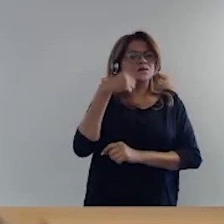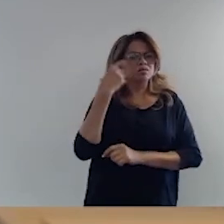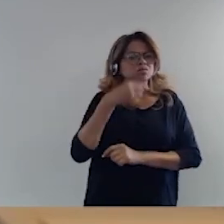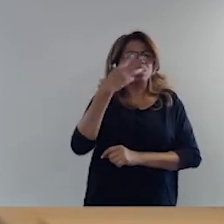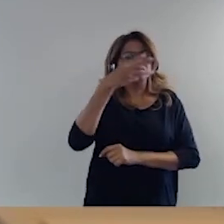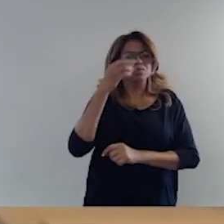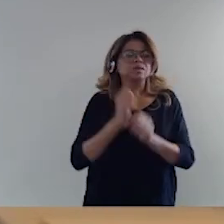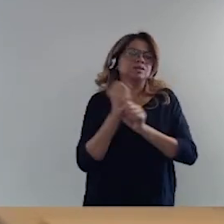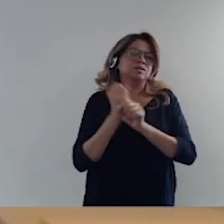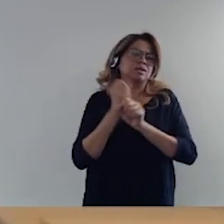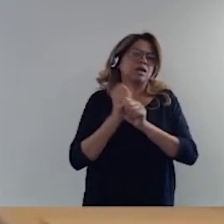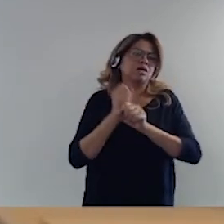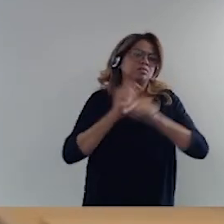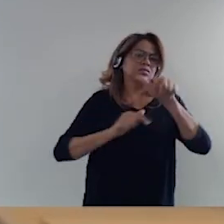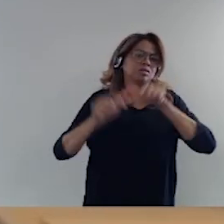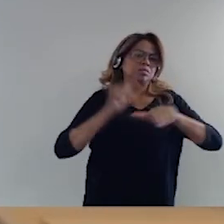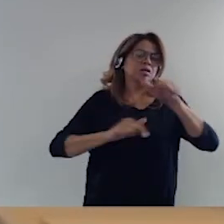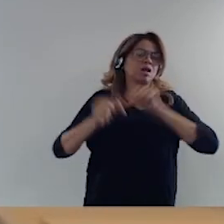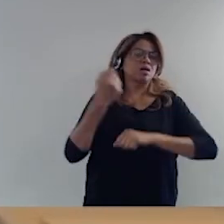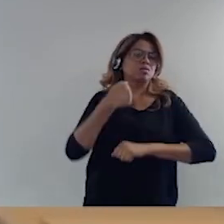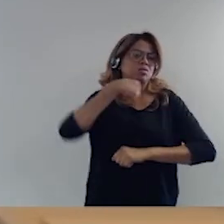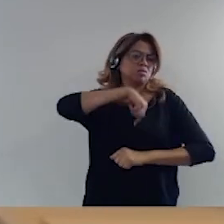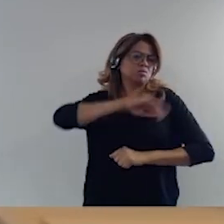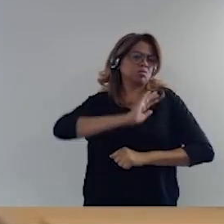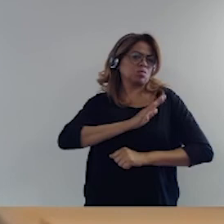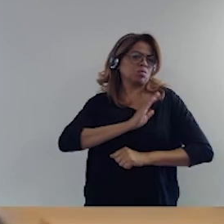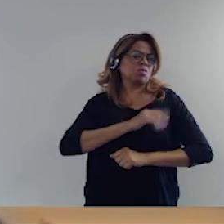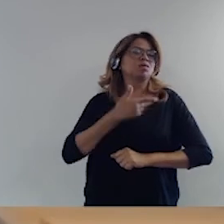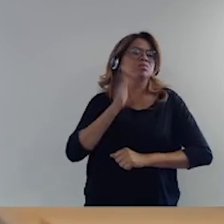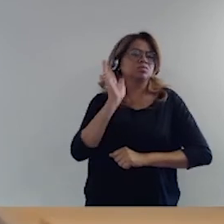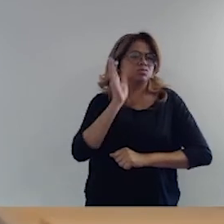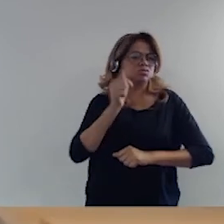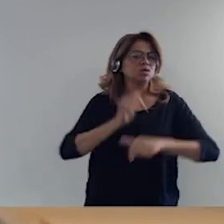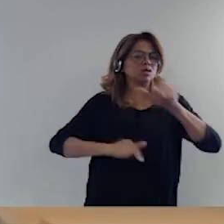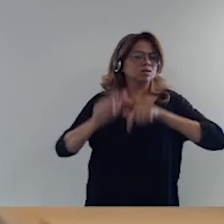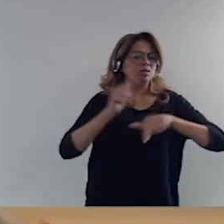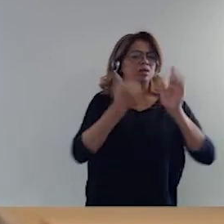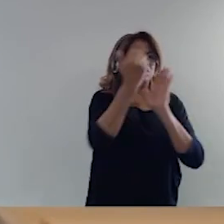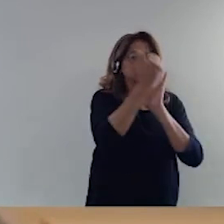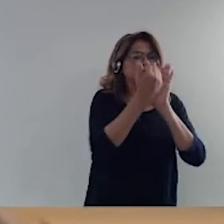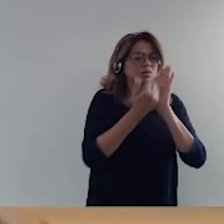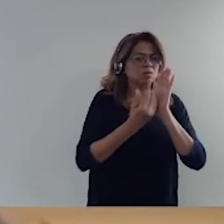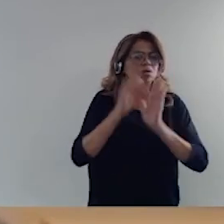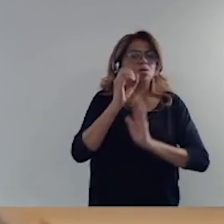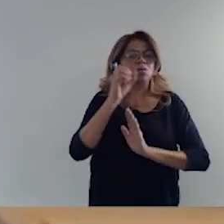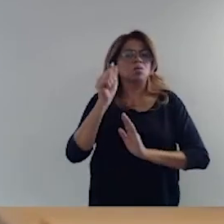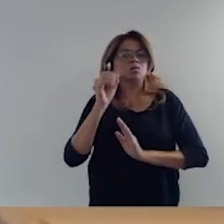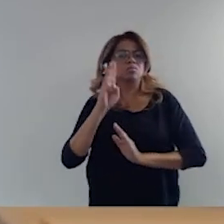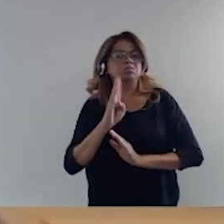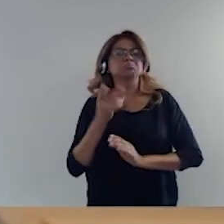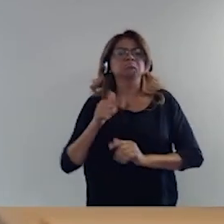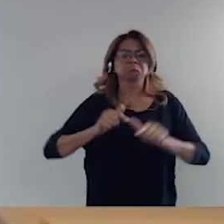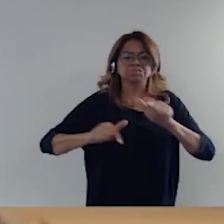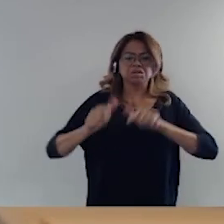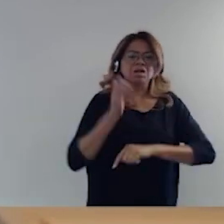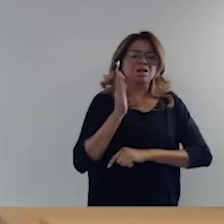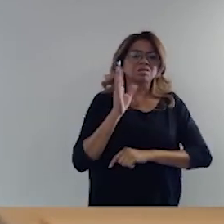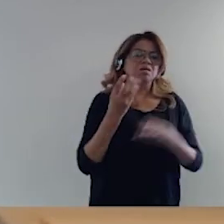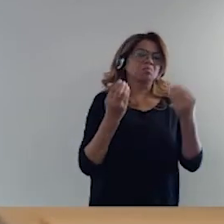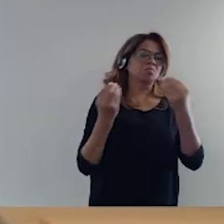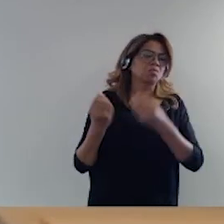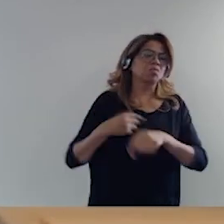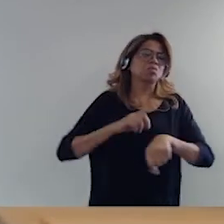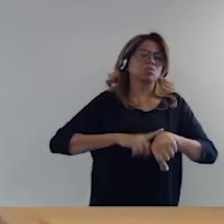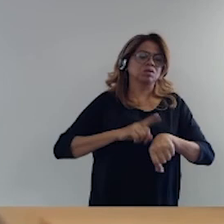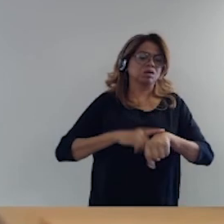tenho o meu coração na Ordem dos Advogados do Brasil. Trabalhei junto à Ordem, com a Ordem, para a Ordem, ao